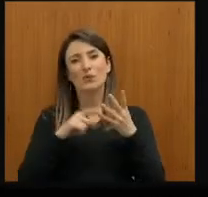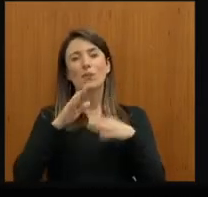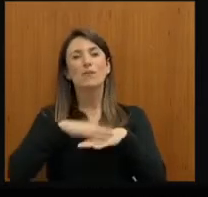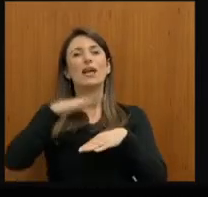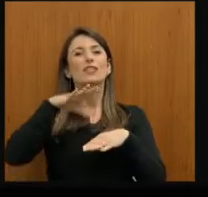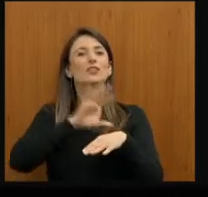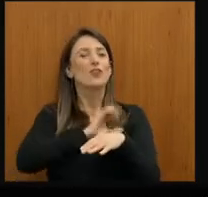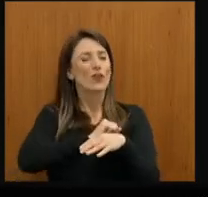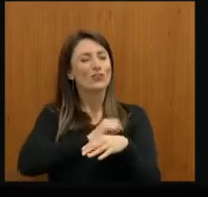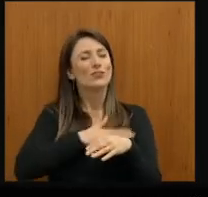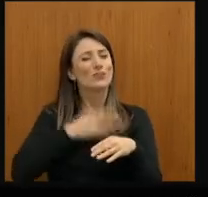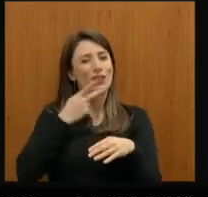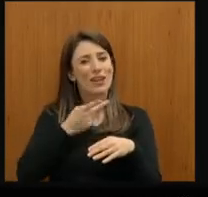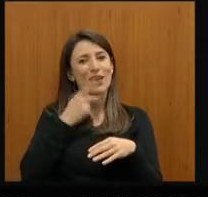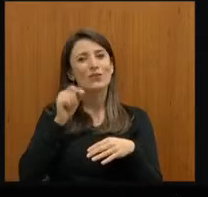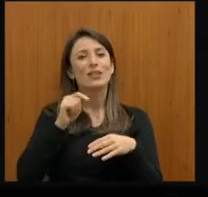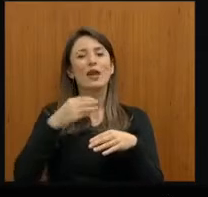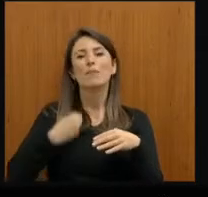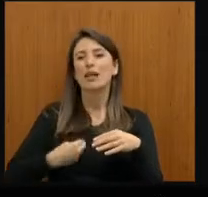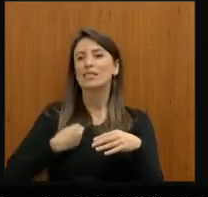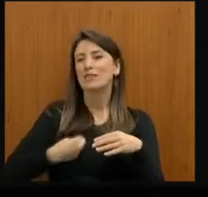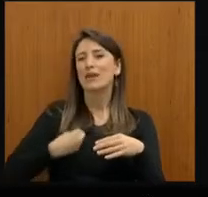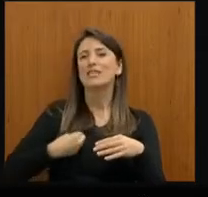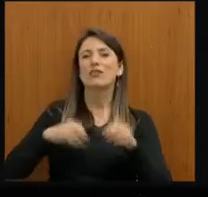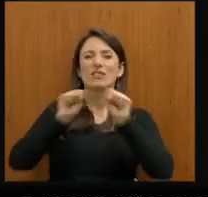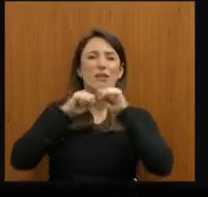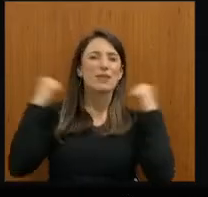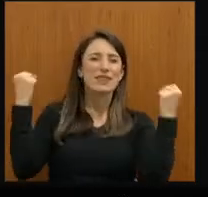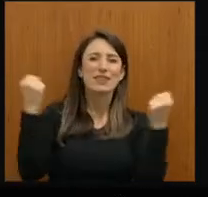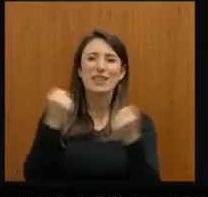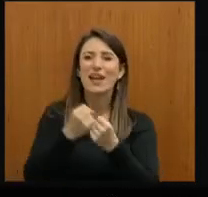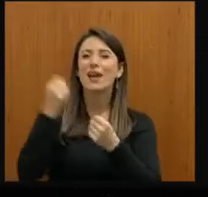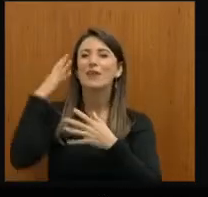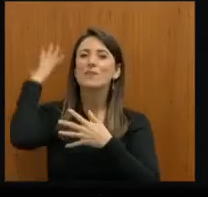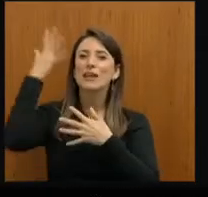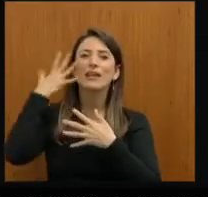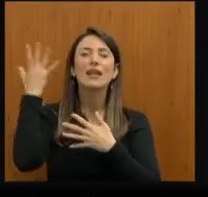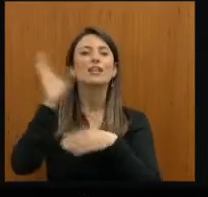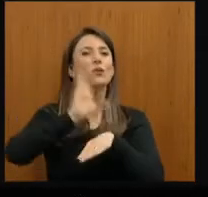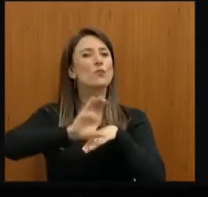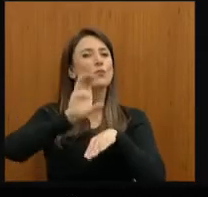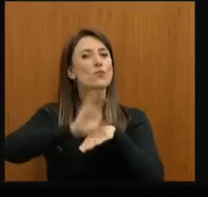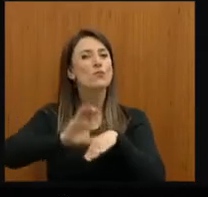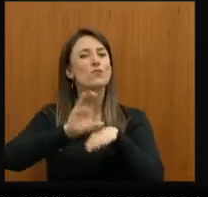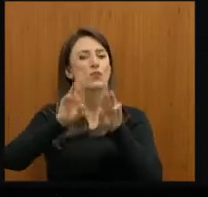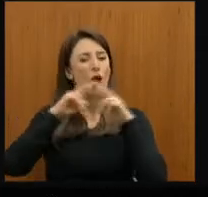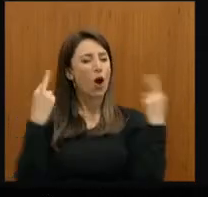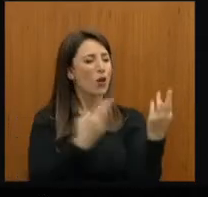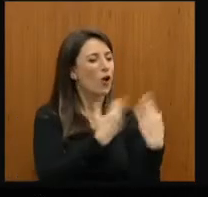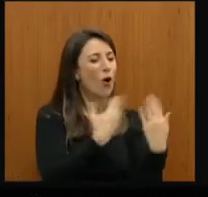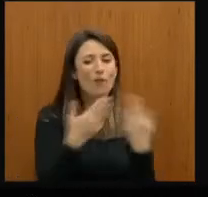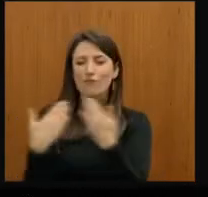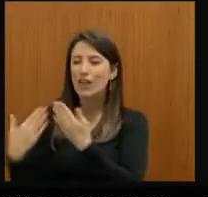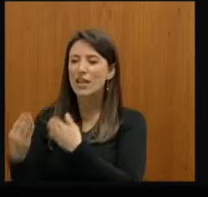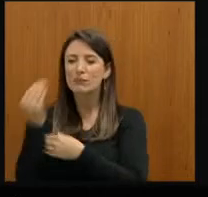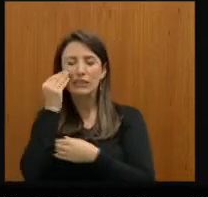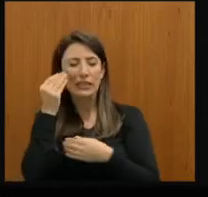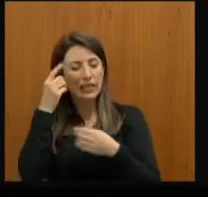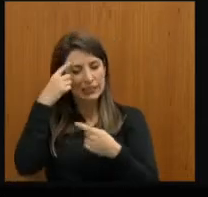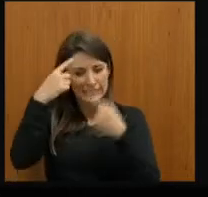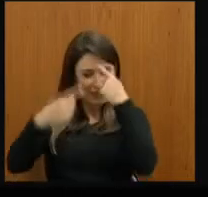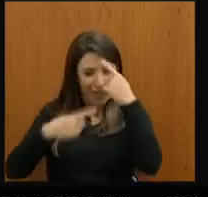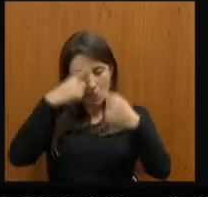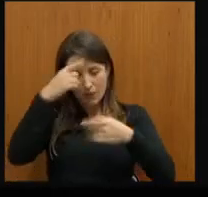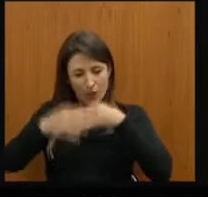presencial né participação em seminários palestras cursos por causa das conversas construção de políticas públicas e